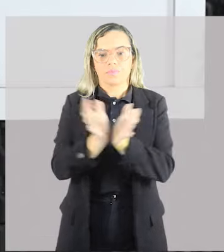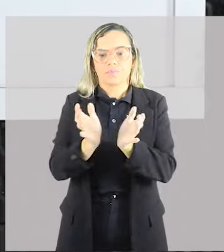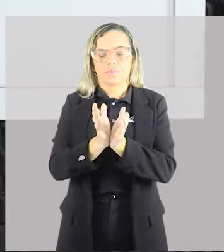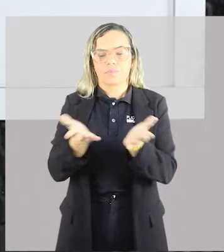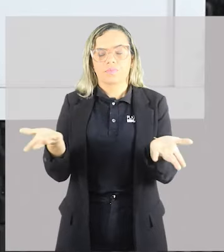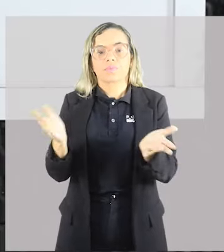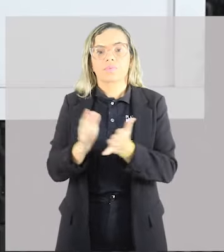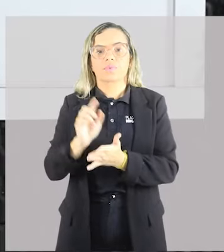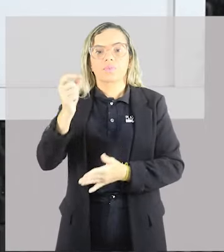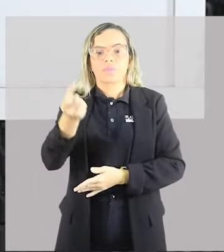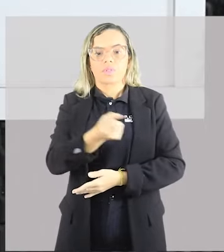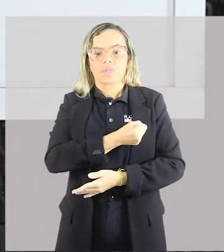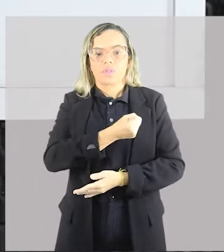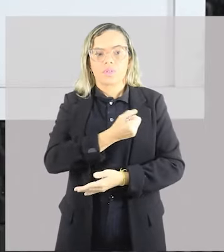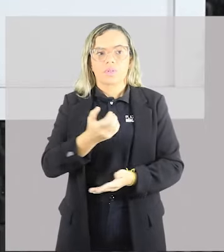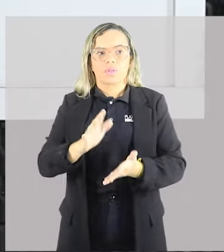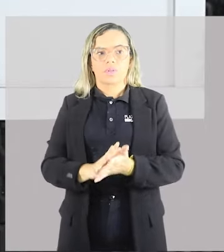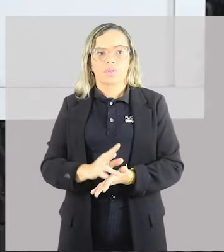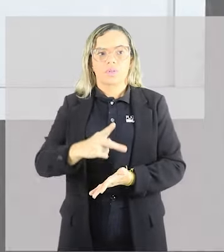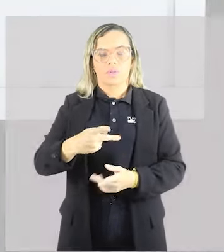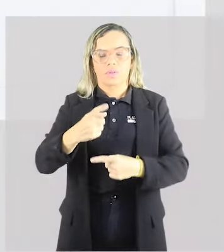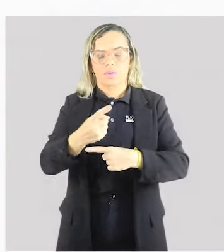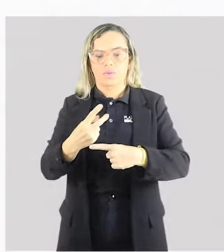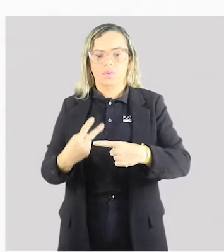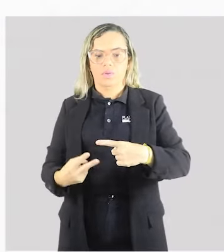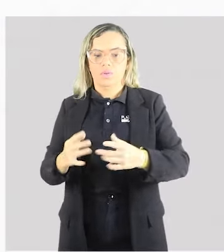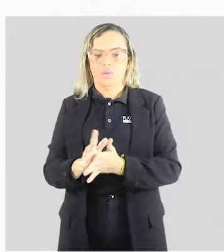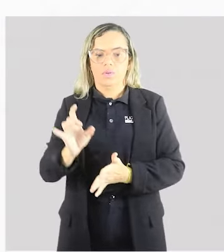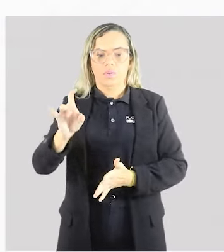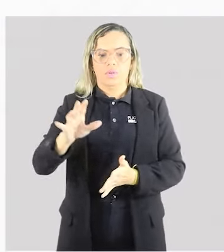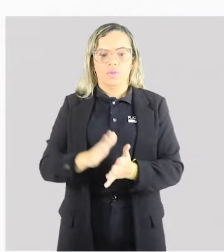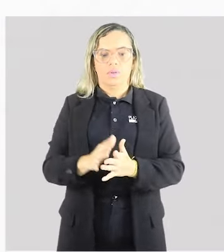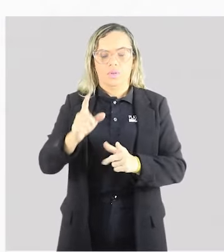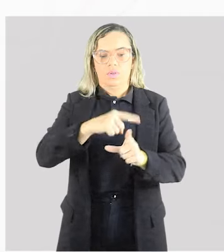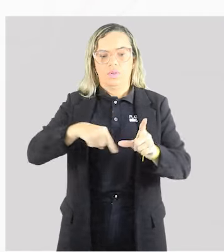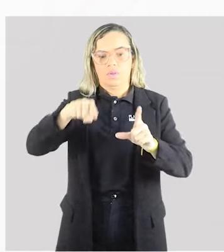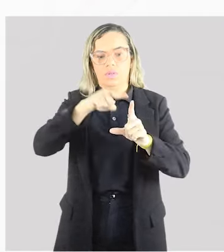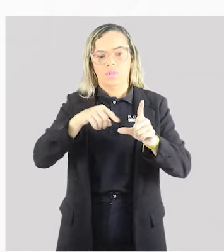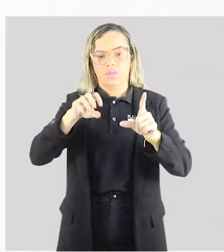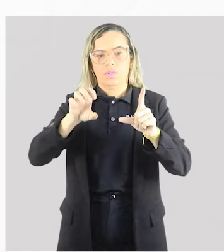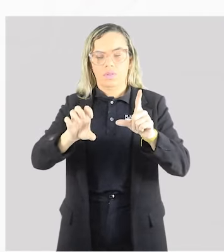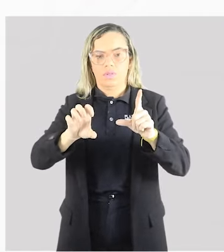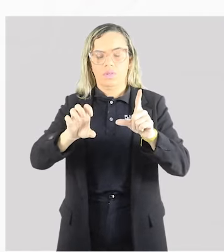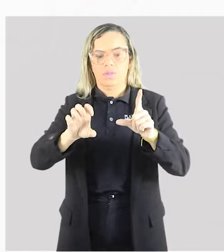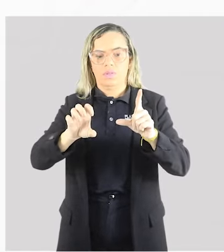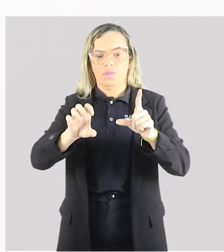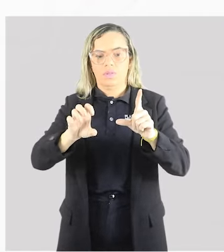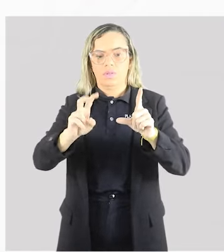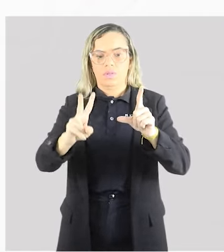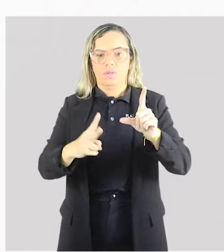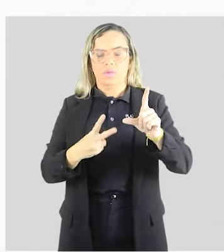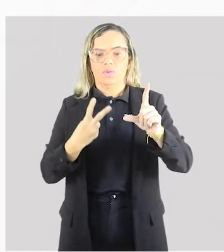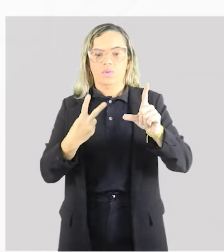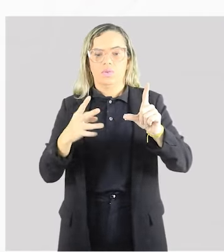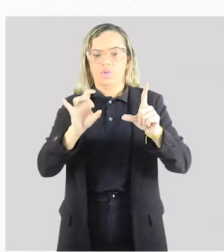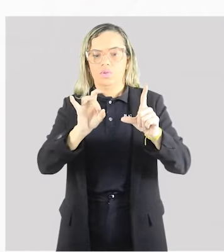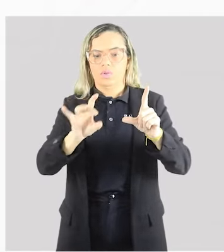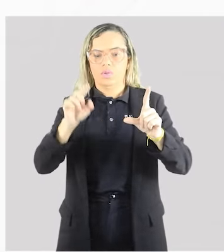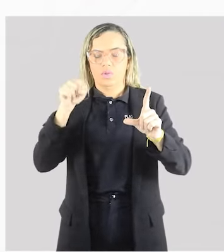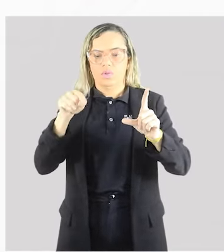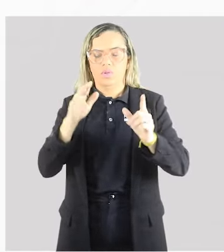é maior do que 1 meio turma só o número do que é a Resposta do exercício só o do ele é o número que atende